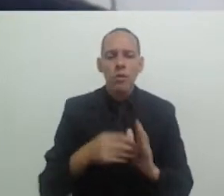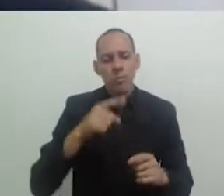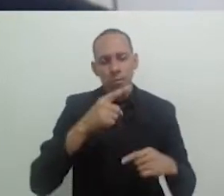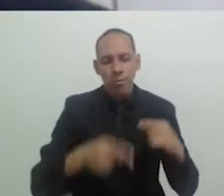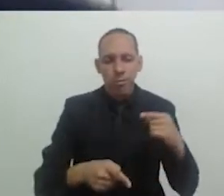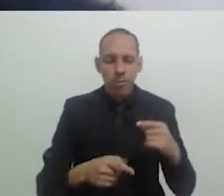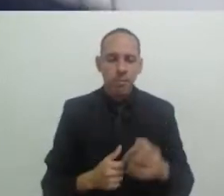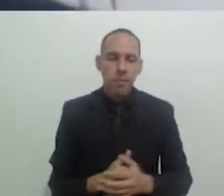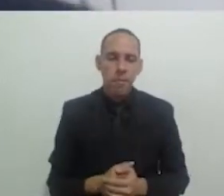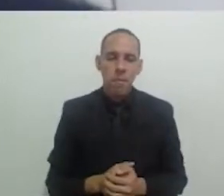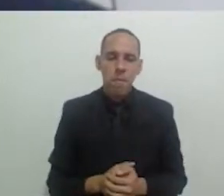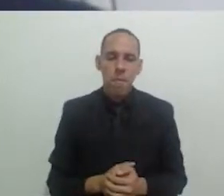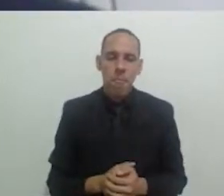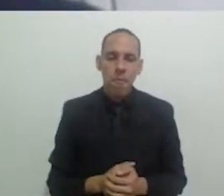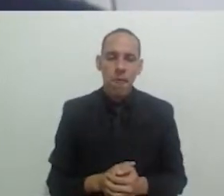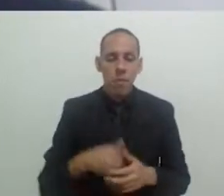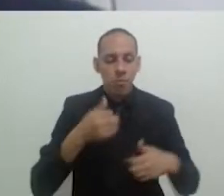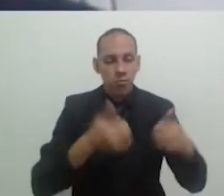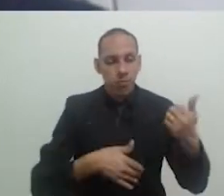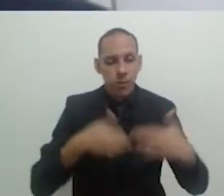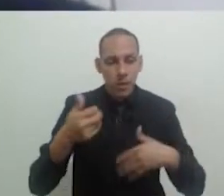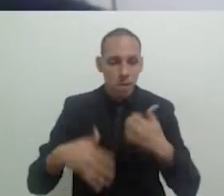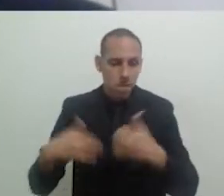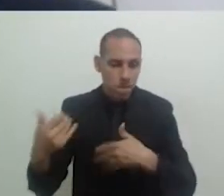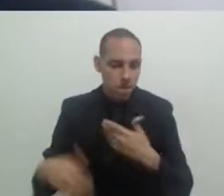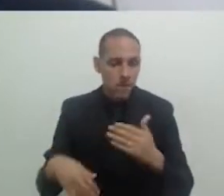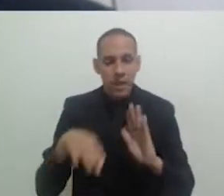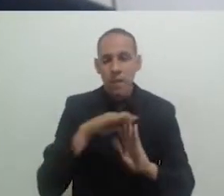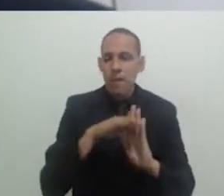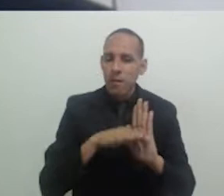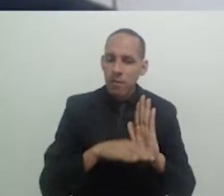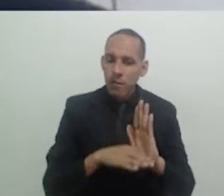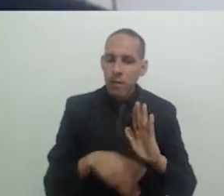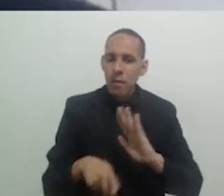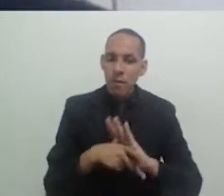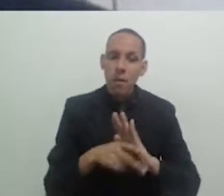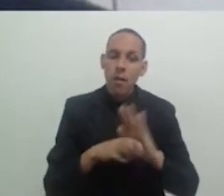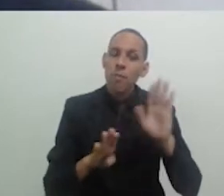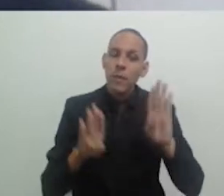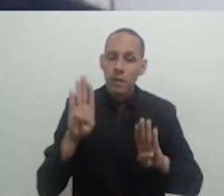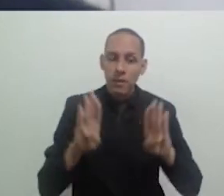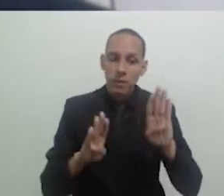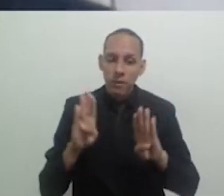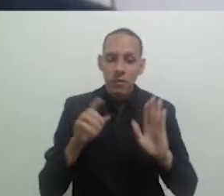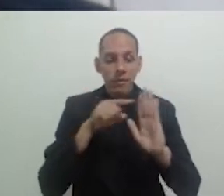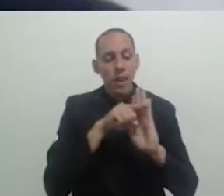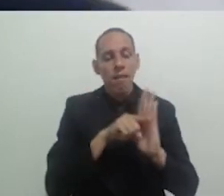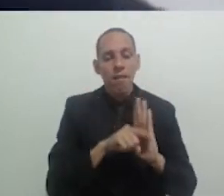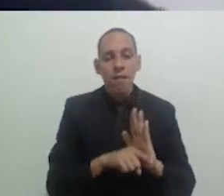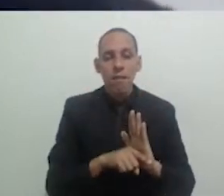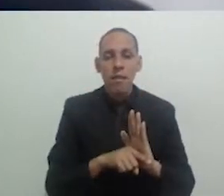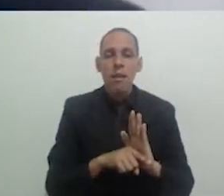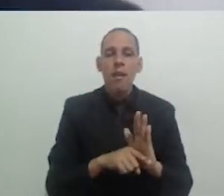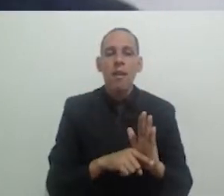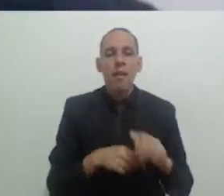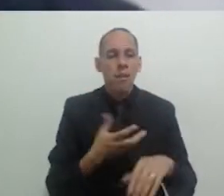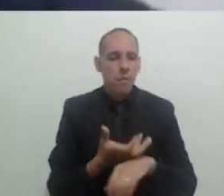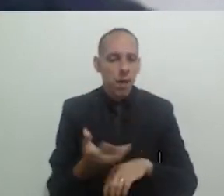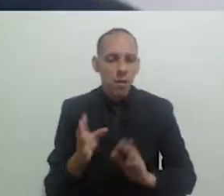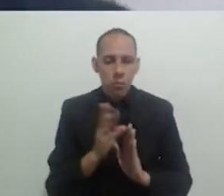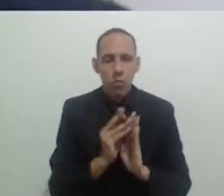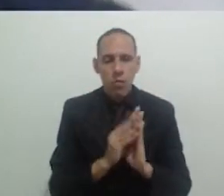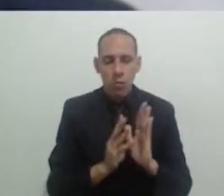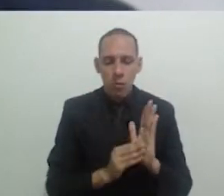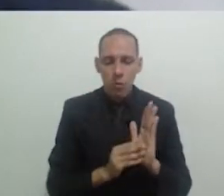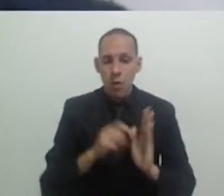Feitas as considerações iniciais sobre o procedimento licitatório, passamos à análise da matéria. O contrato administrativo